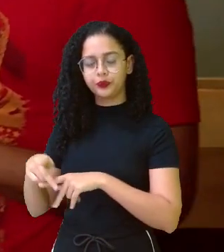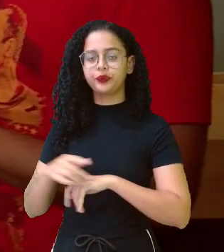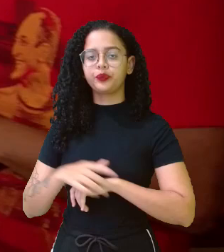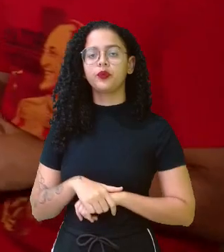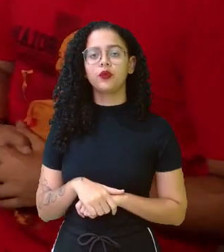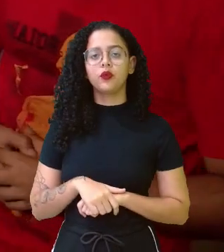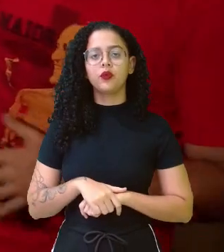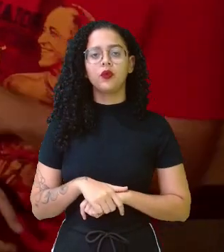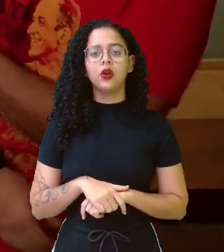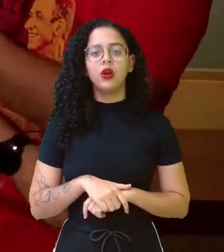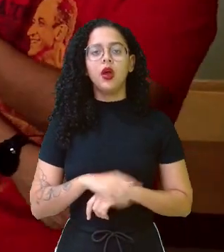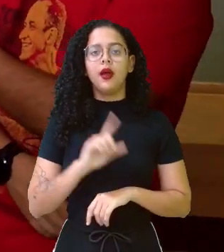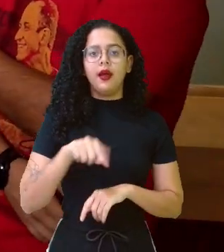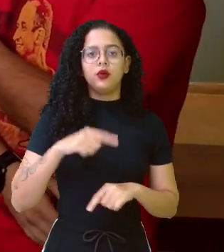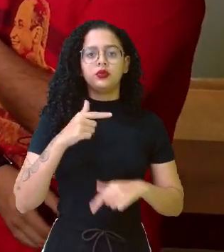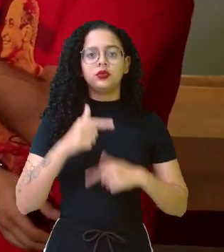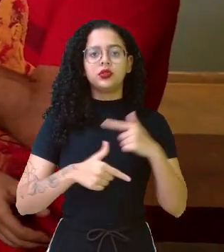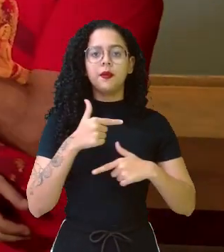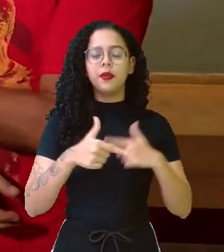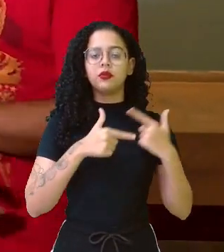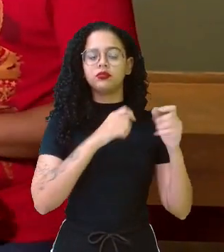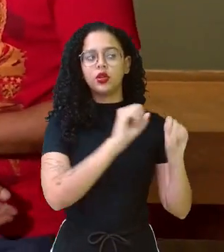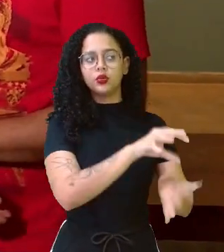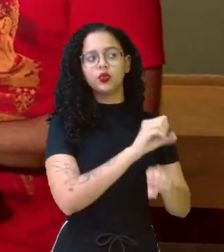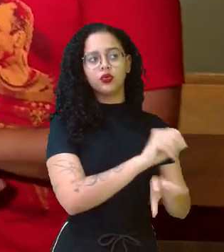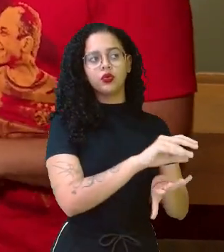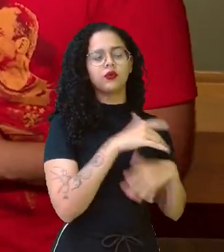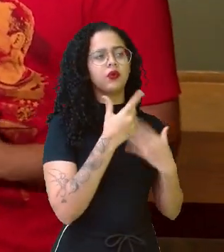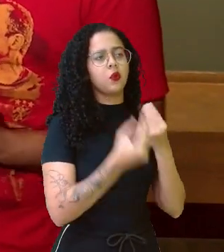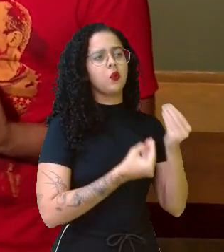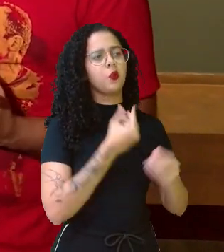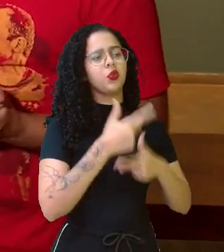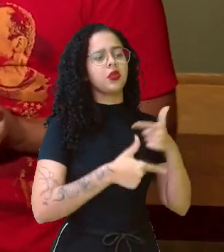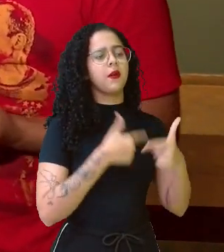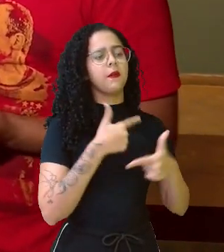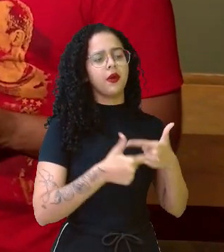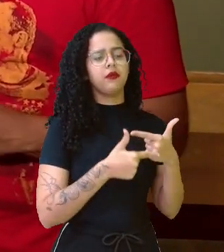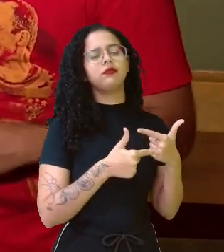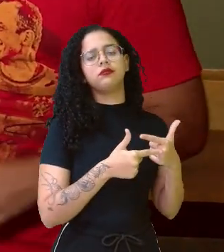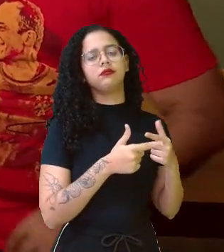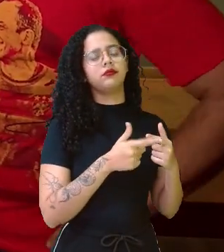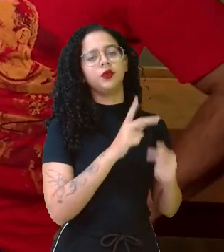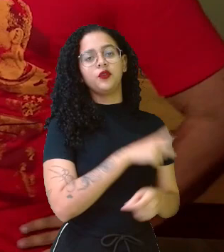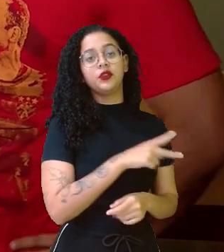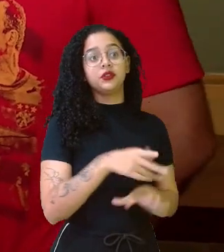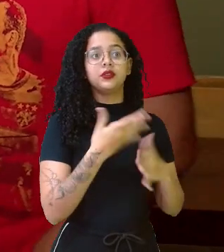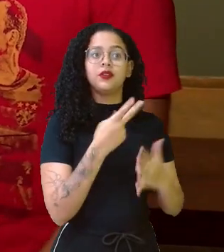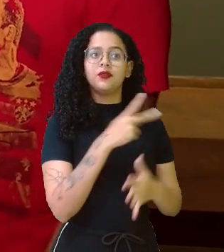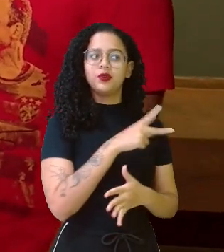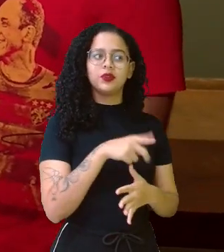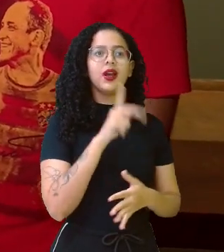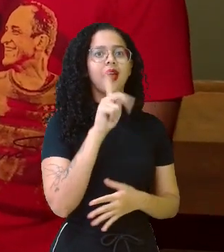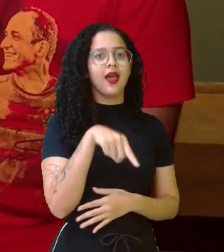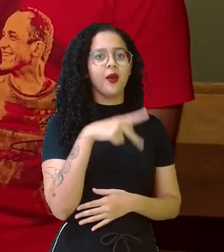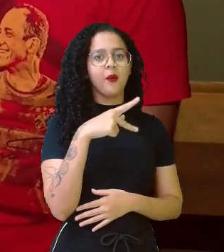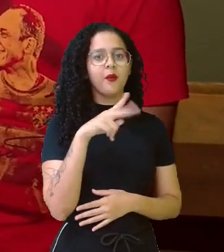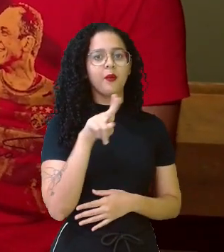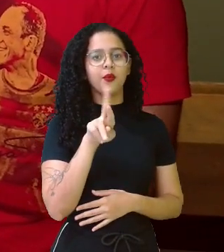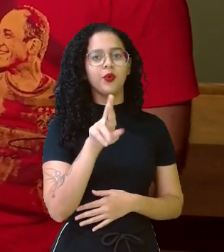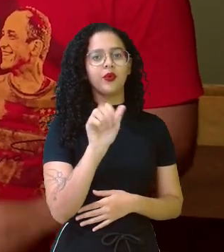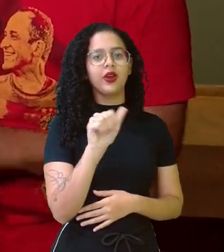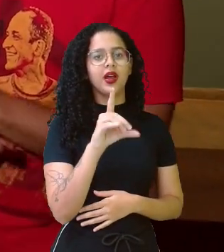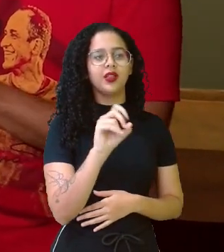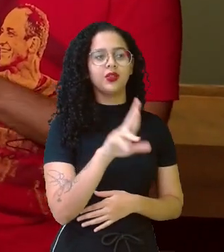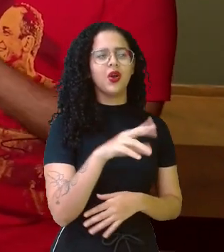curador. Educativo, educativo, né? sem dúvida. É como o trabalho do professor, Perfeito, na verdade, né? Perfeito. Na verdade, o professor é um curador. Verdade. Né? A